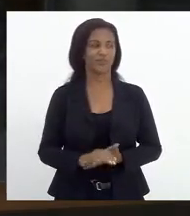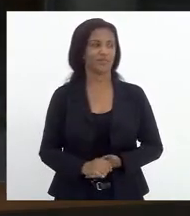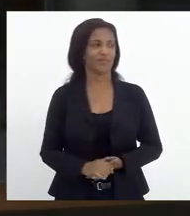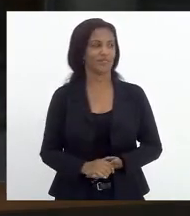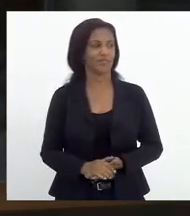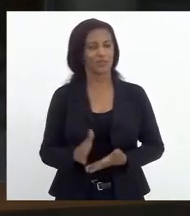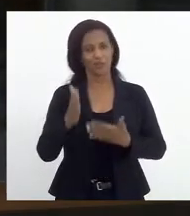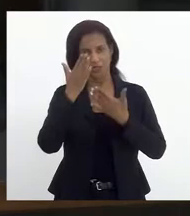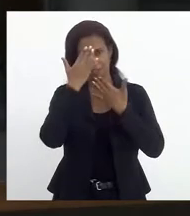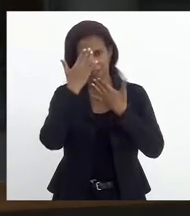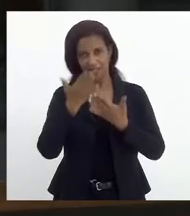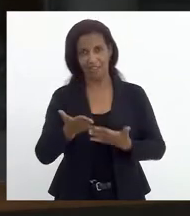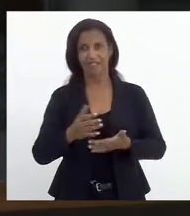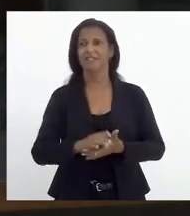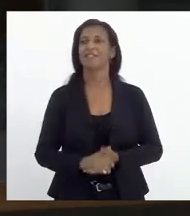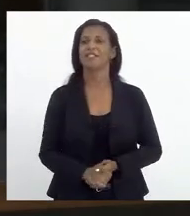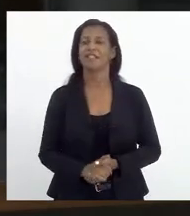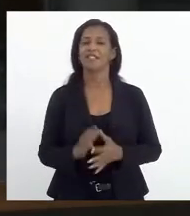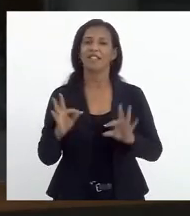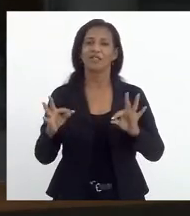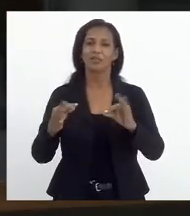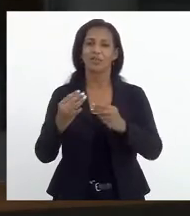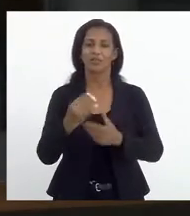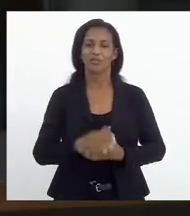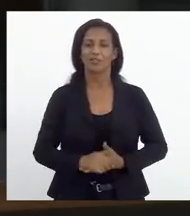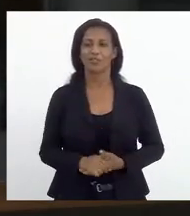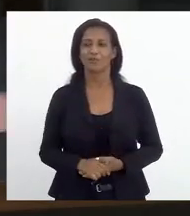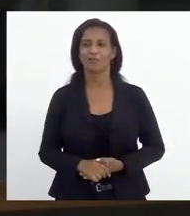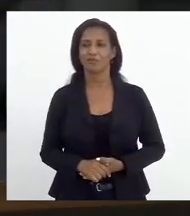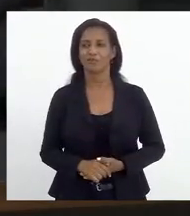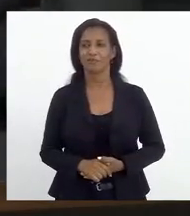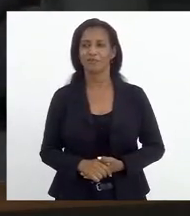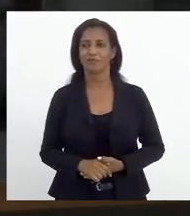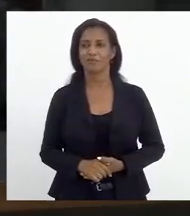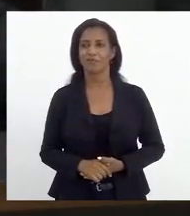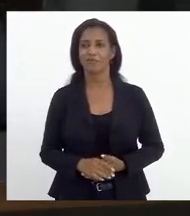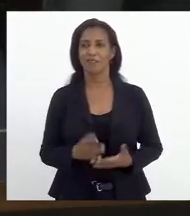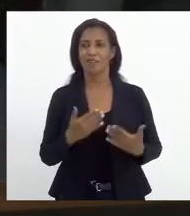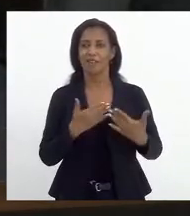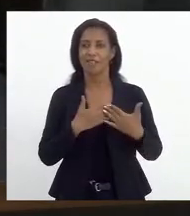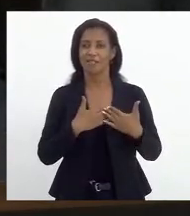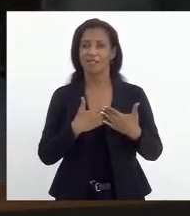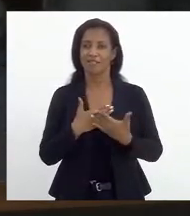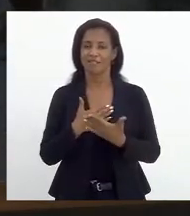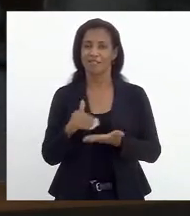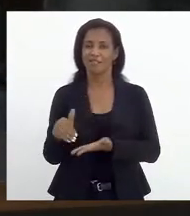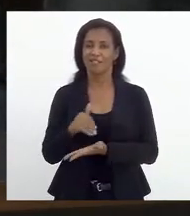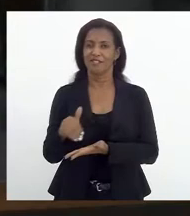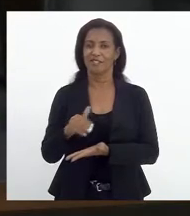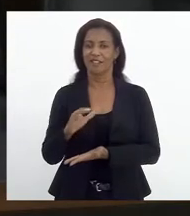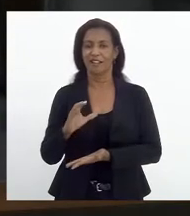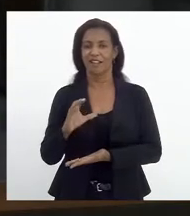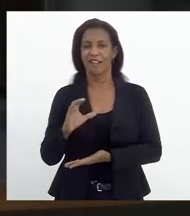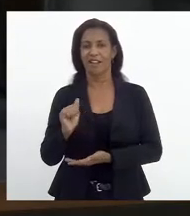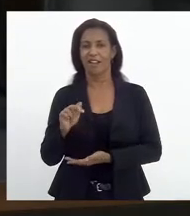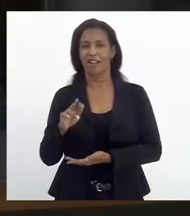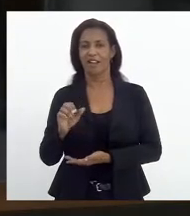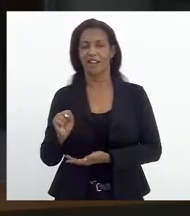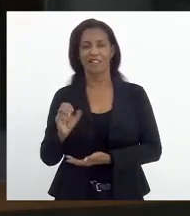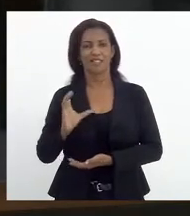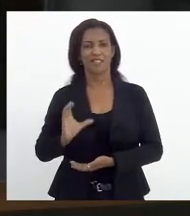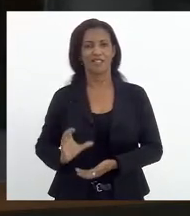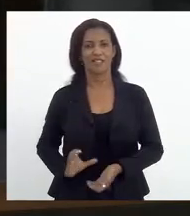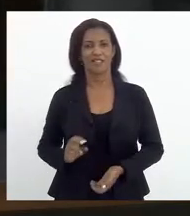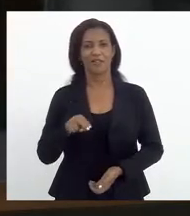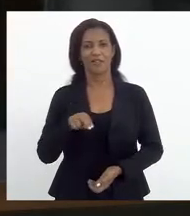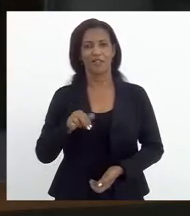só agradecer todas e todas. Saudar o nosso amigo aqui, o nosso secretário da Casa Civil, meu irmão, meu amigo